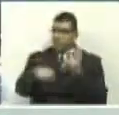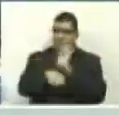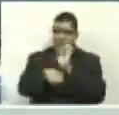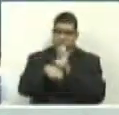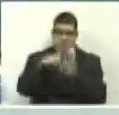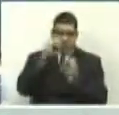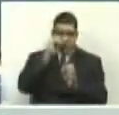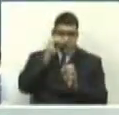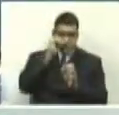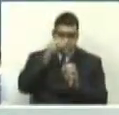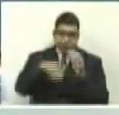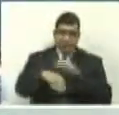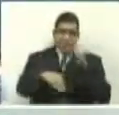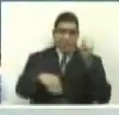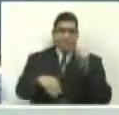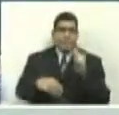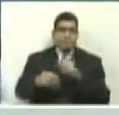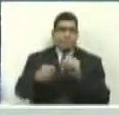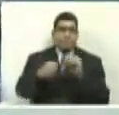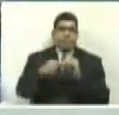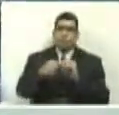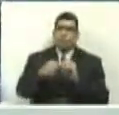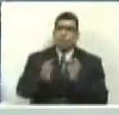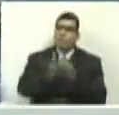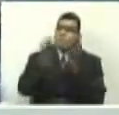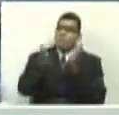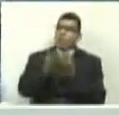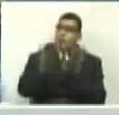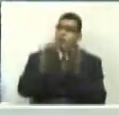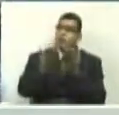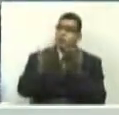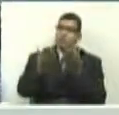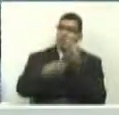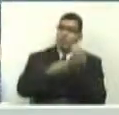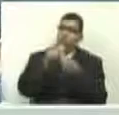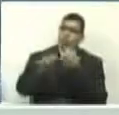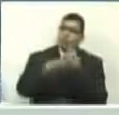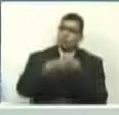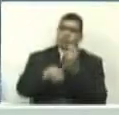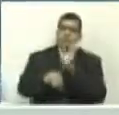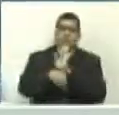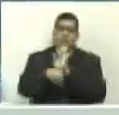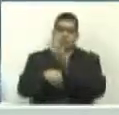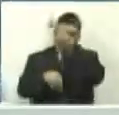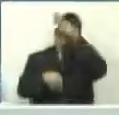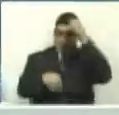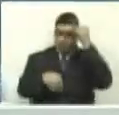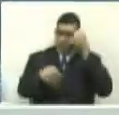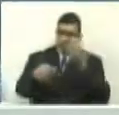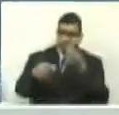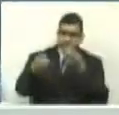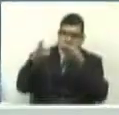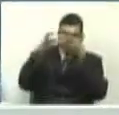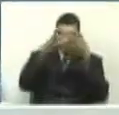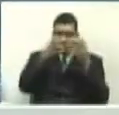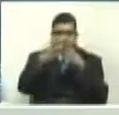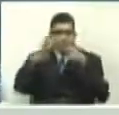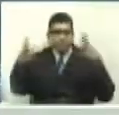mais miseráveis tem na federação. O estado do Amazonas desafia os números.